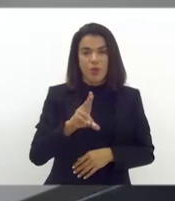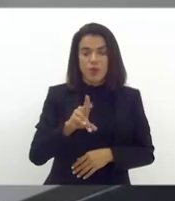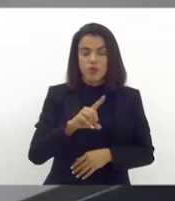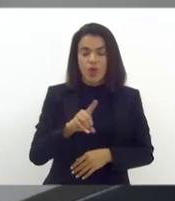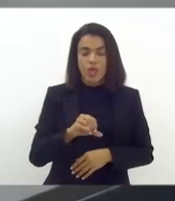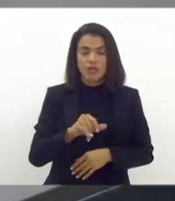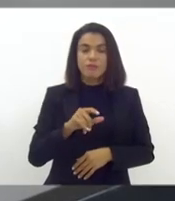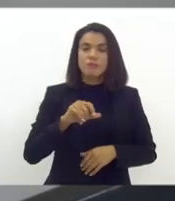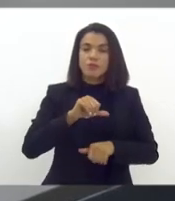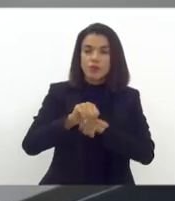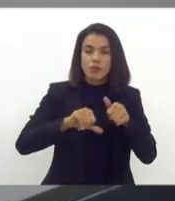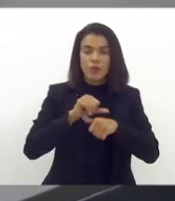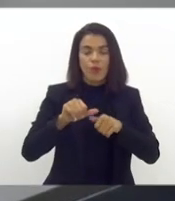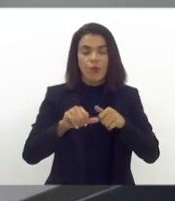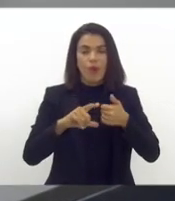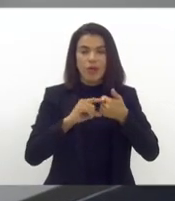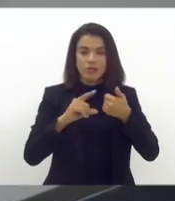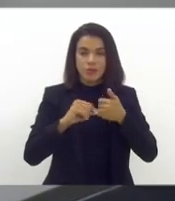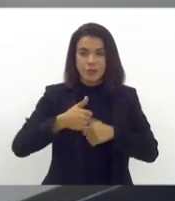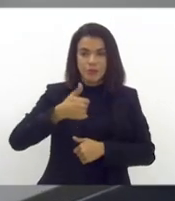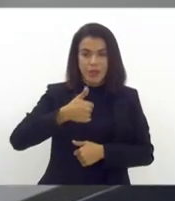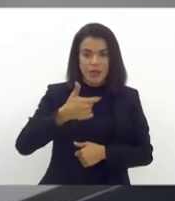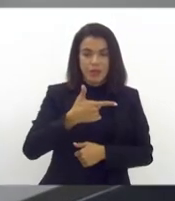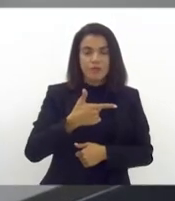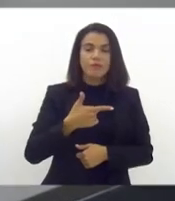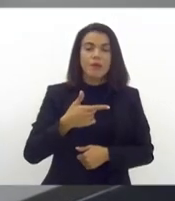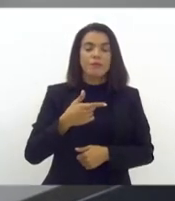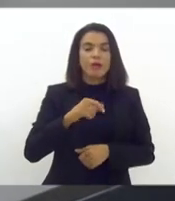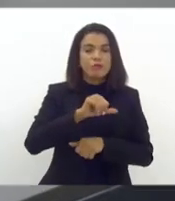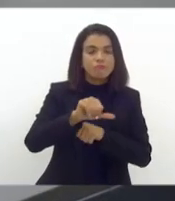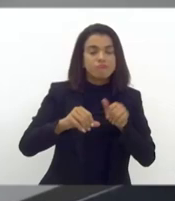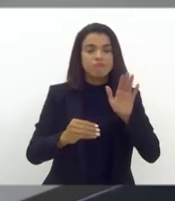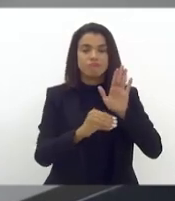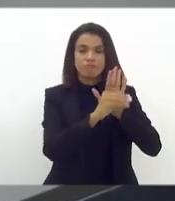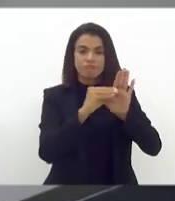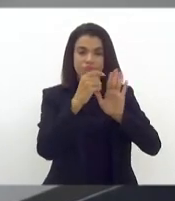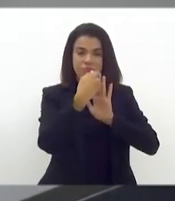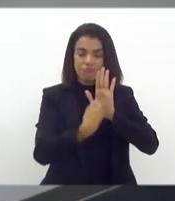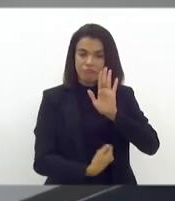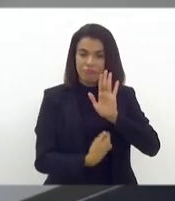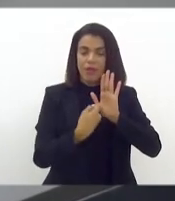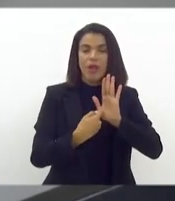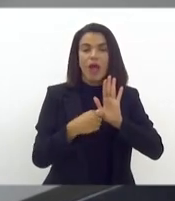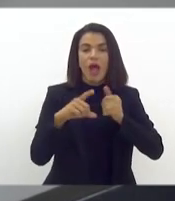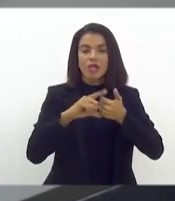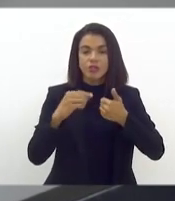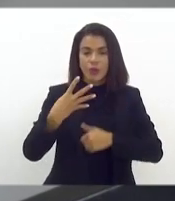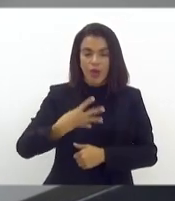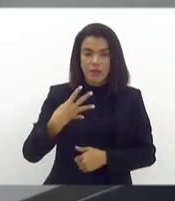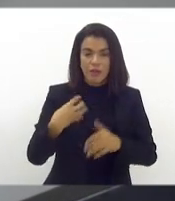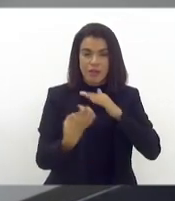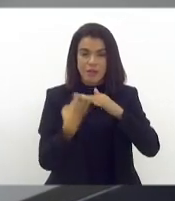altere-se o artigo 1º do projeto 1325 de 23 para que passe a constar a seguinte redação. Artigo 4º. As empresas